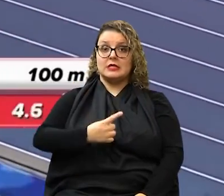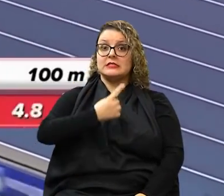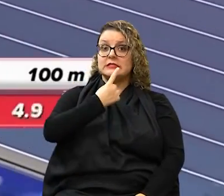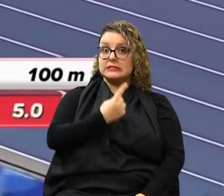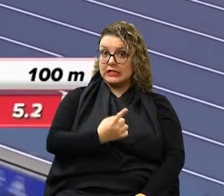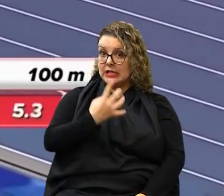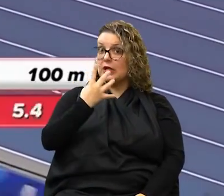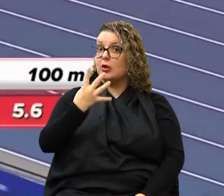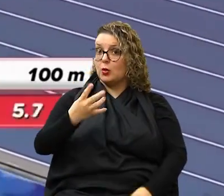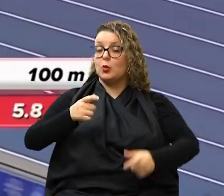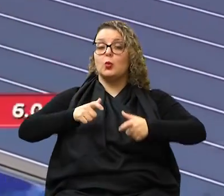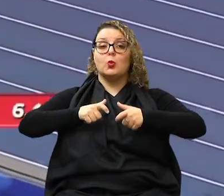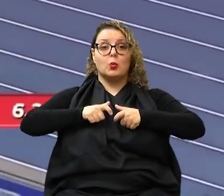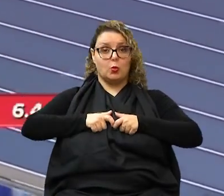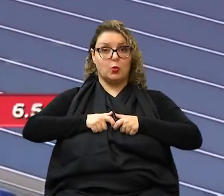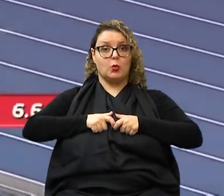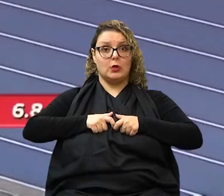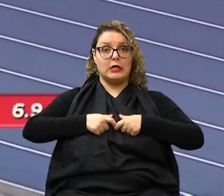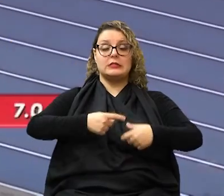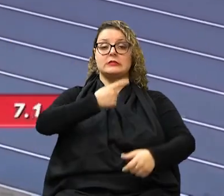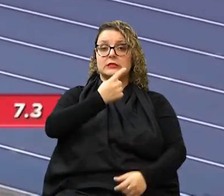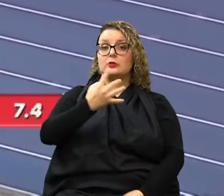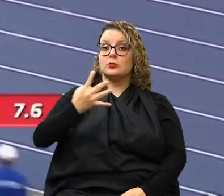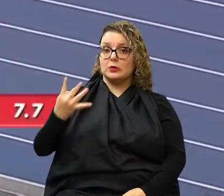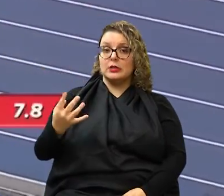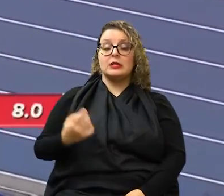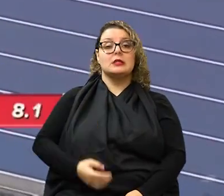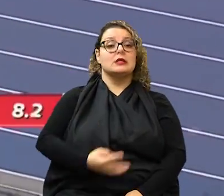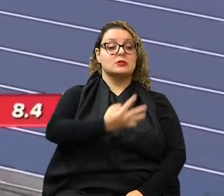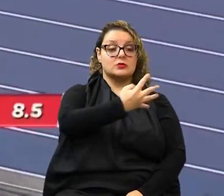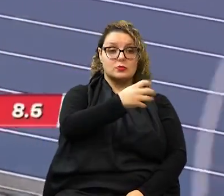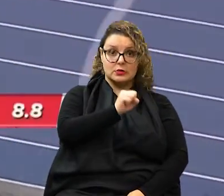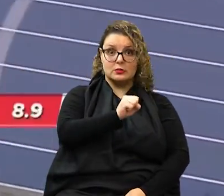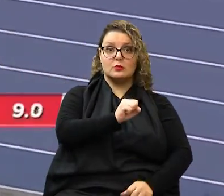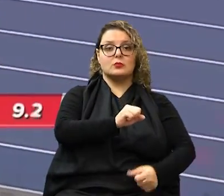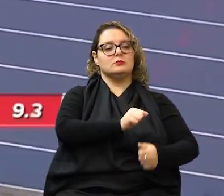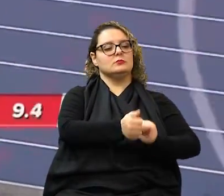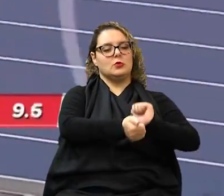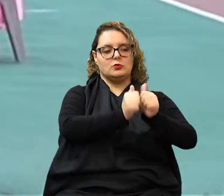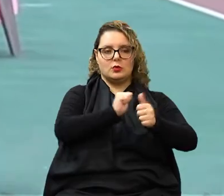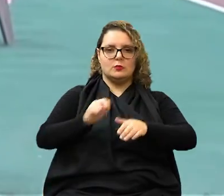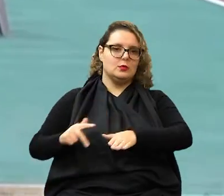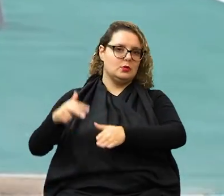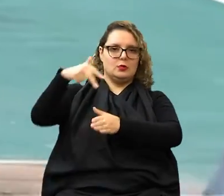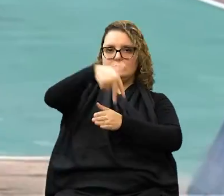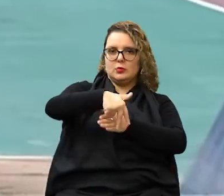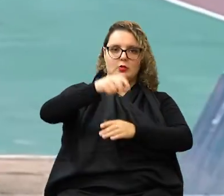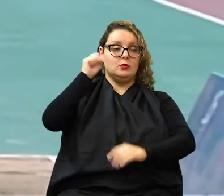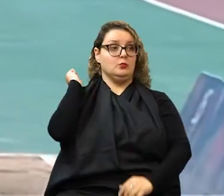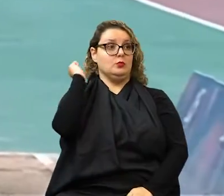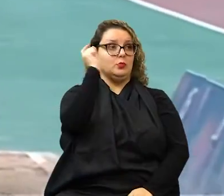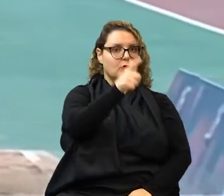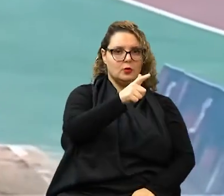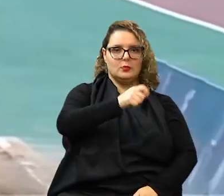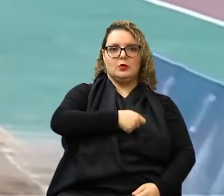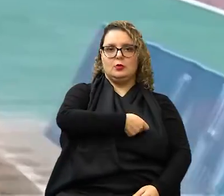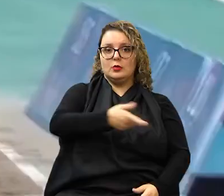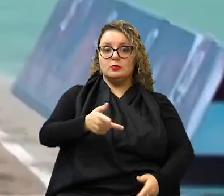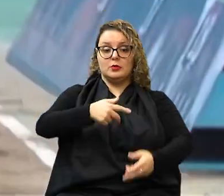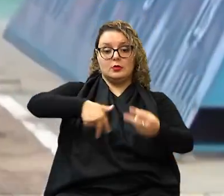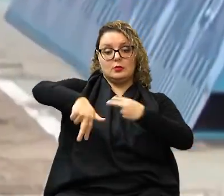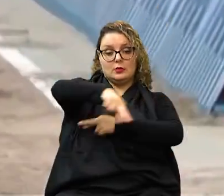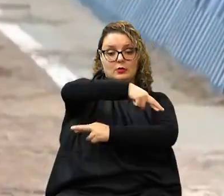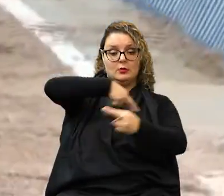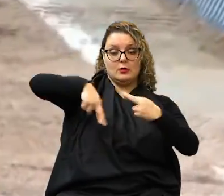serão 144 medalhas distribuídas nas 48 provas de corridas, saltos, arremessos,